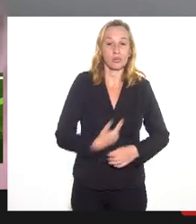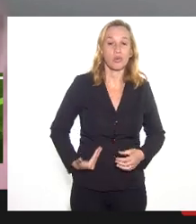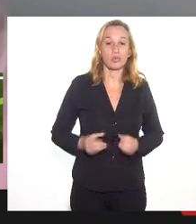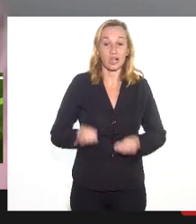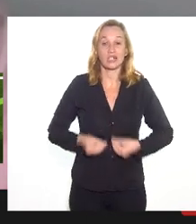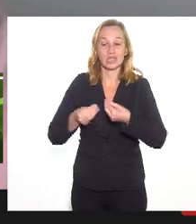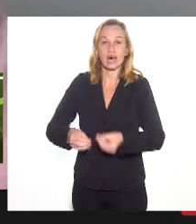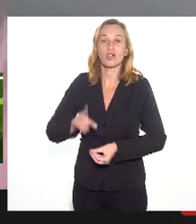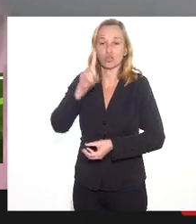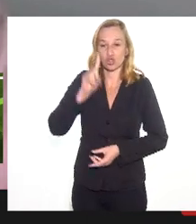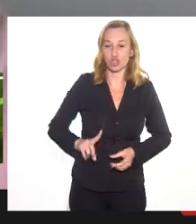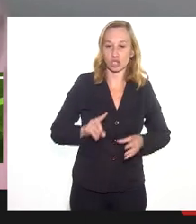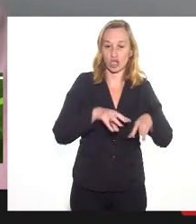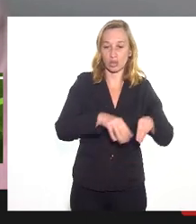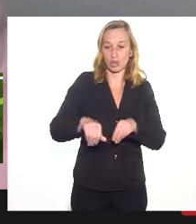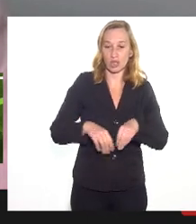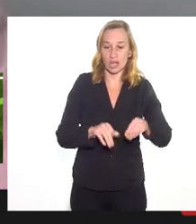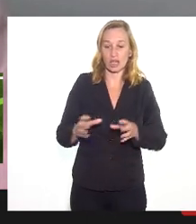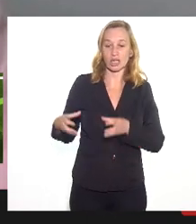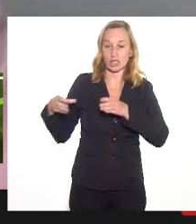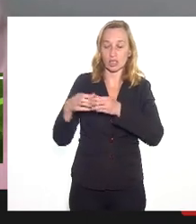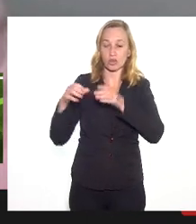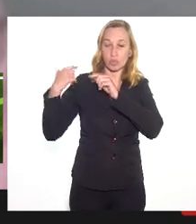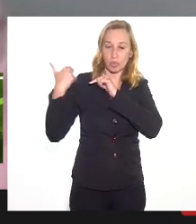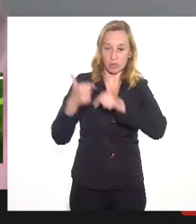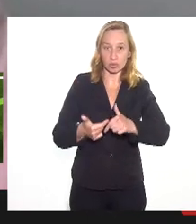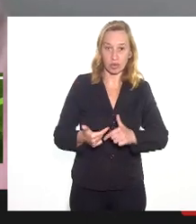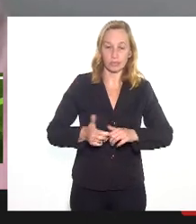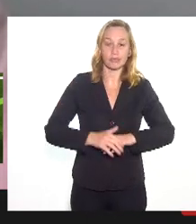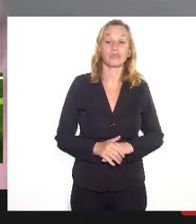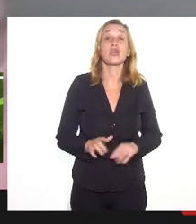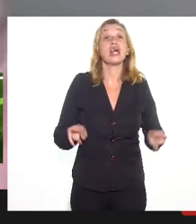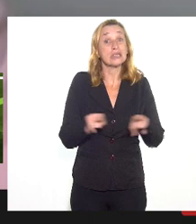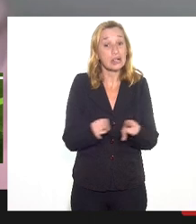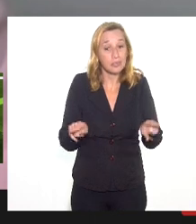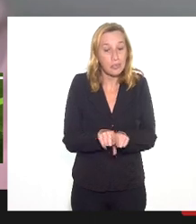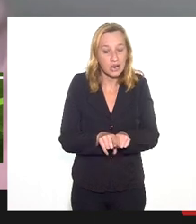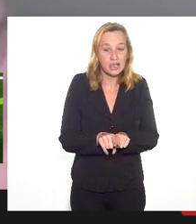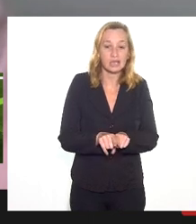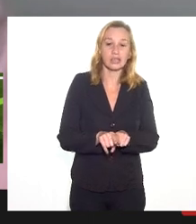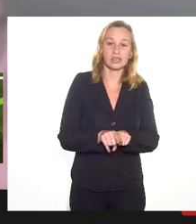direitos territoriais desses povos na sua dimensão material, mas também na